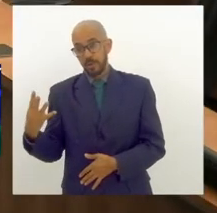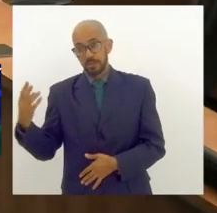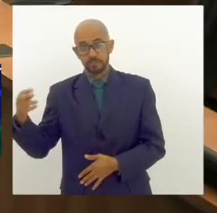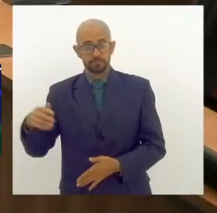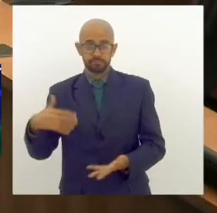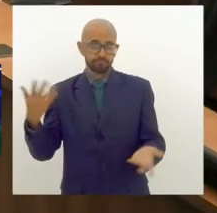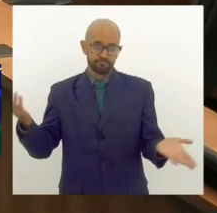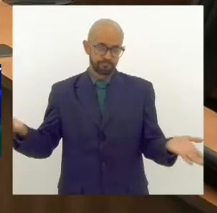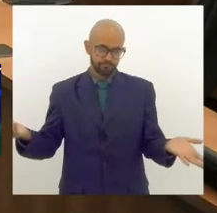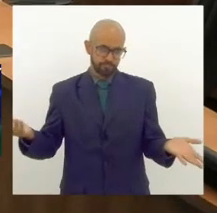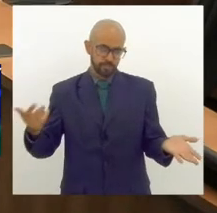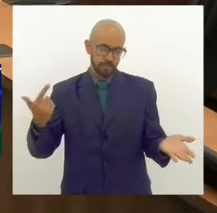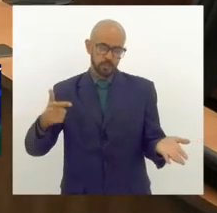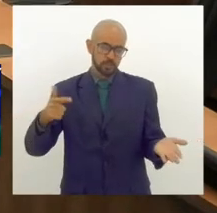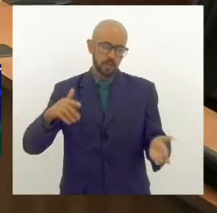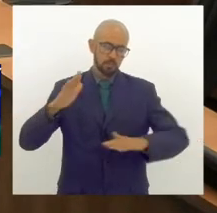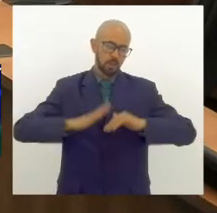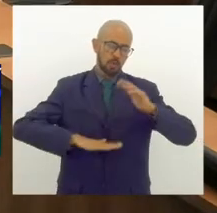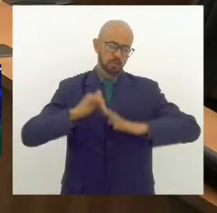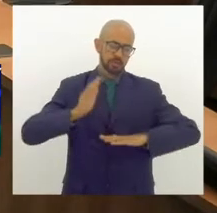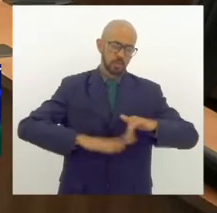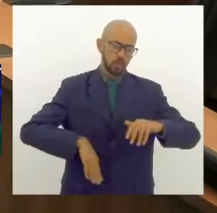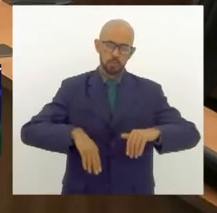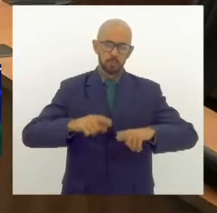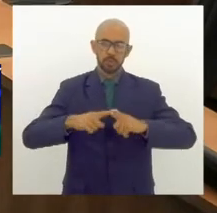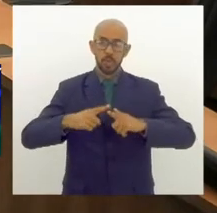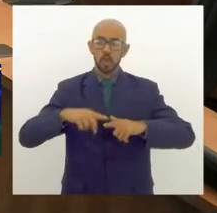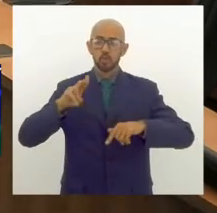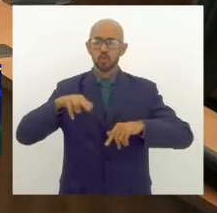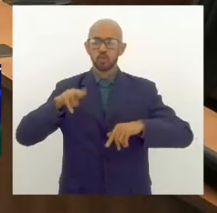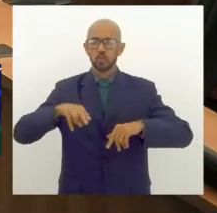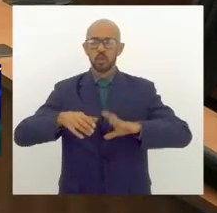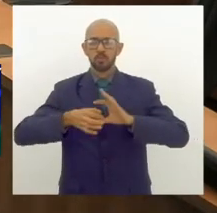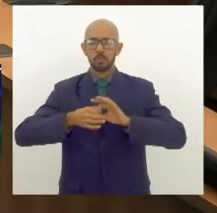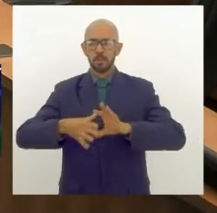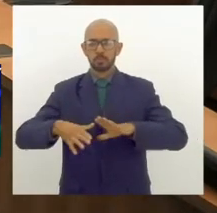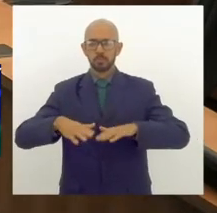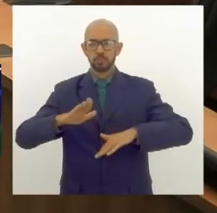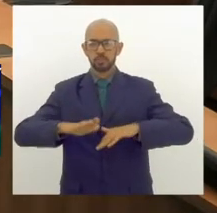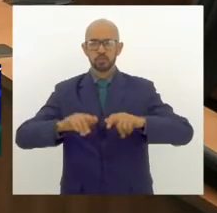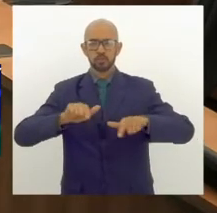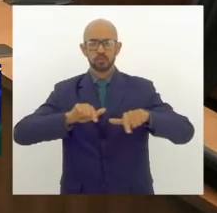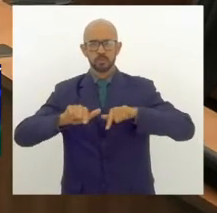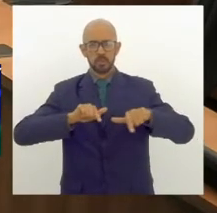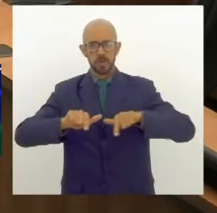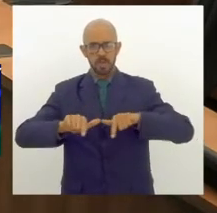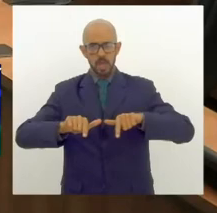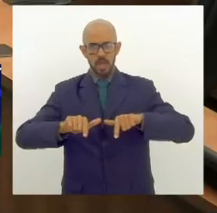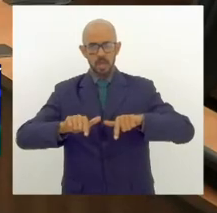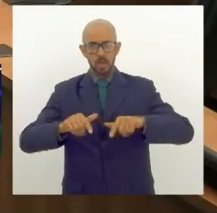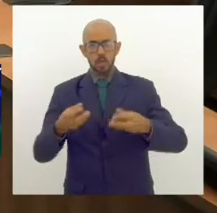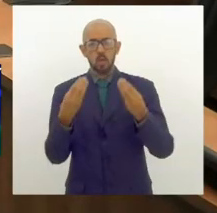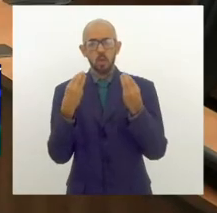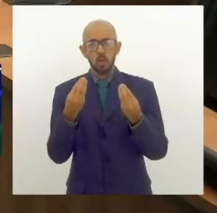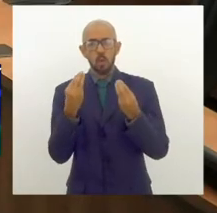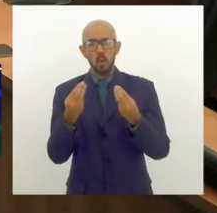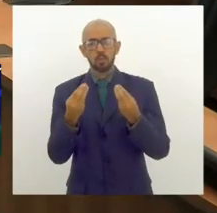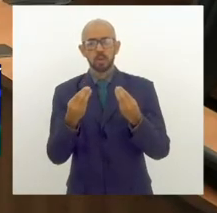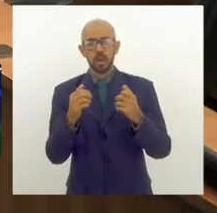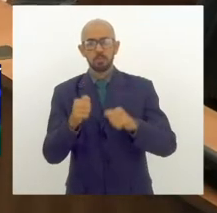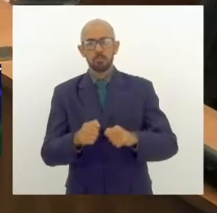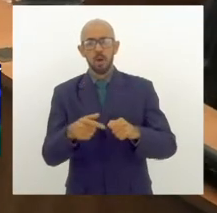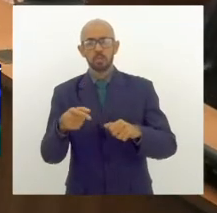nenhuma aptidão profissional, nunca foi permitido que ela buscasse uma profissionalização, como essa mulher pode